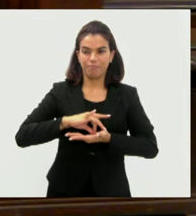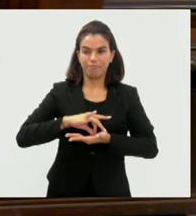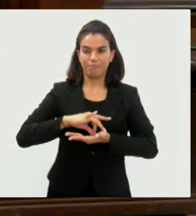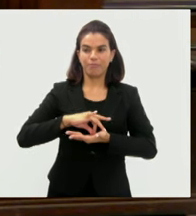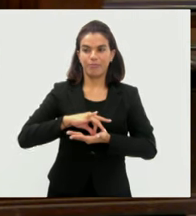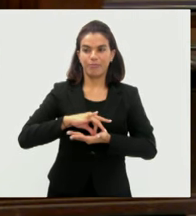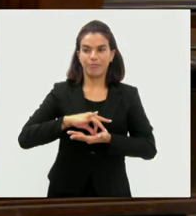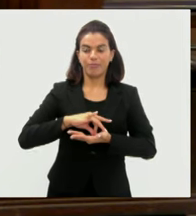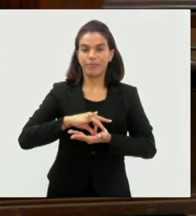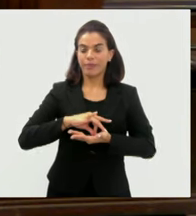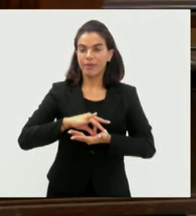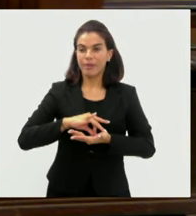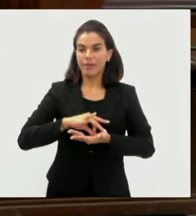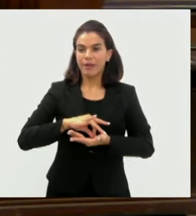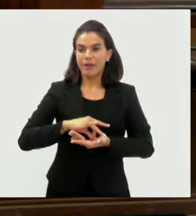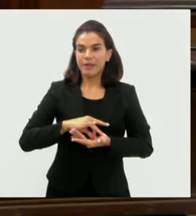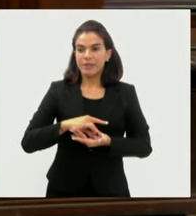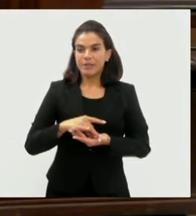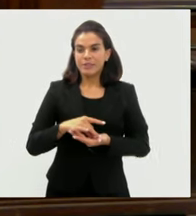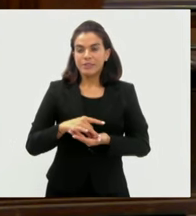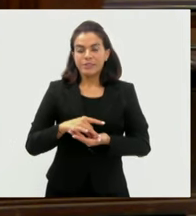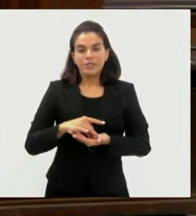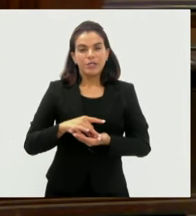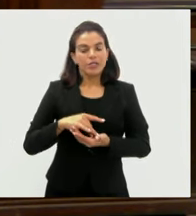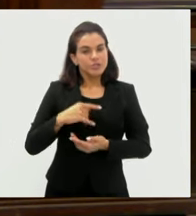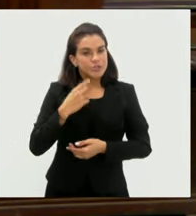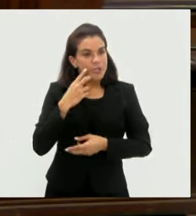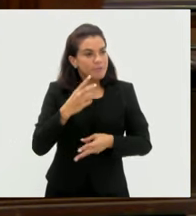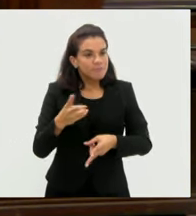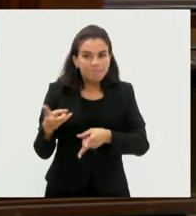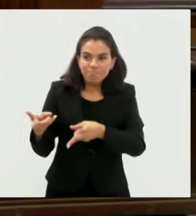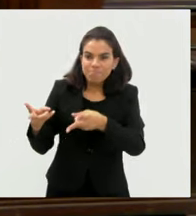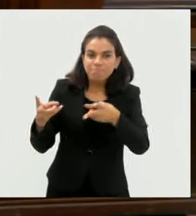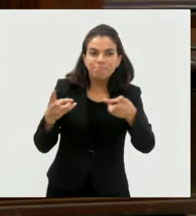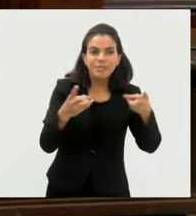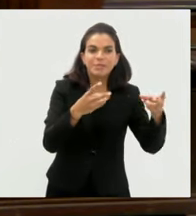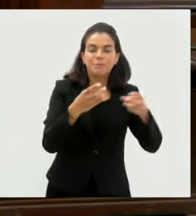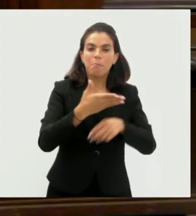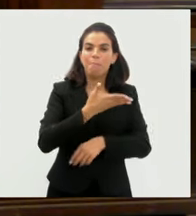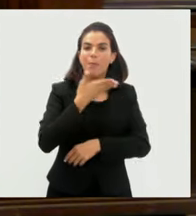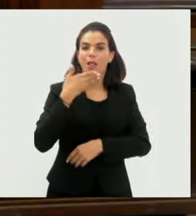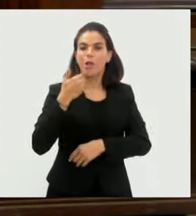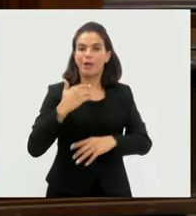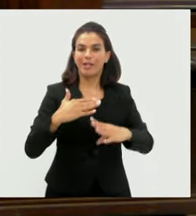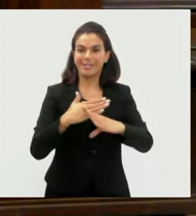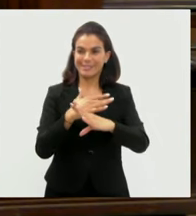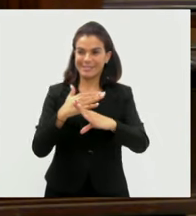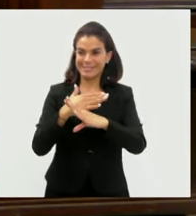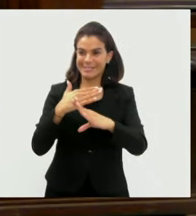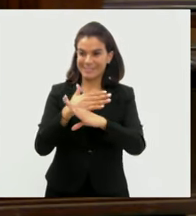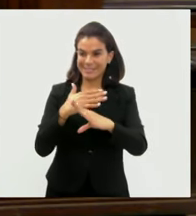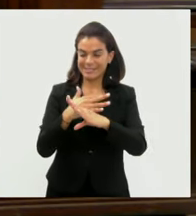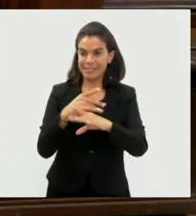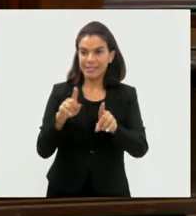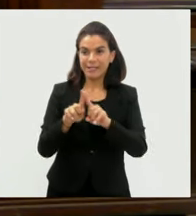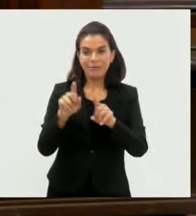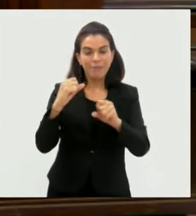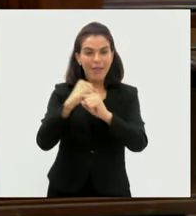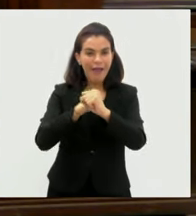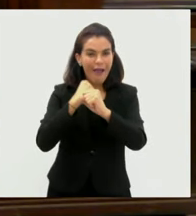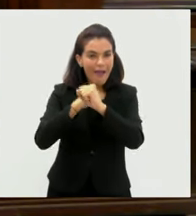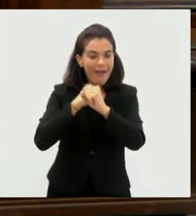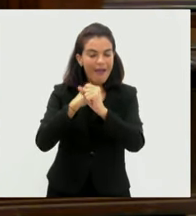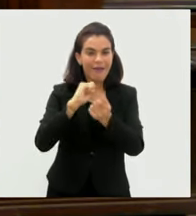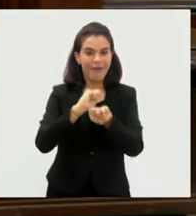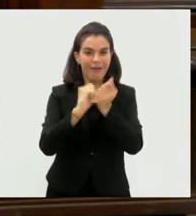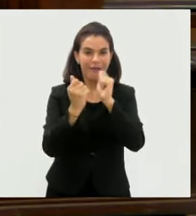tem feito com que vejamos avanços em nossa cidade, como também a reforma do calçadão da